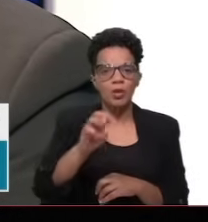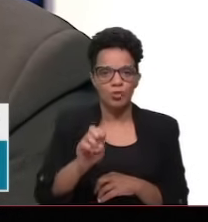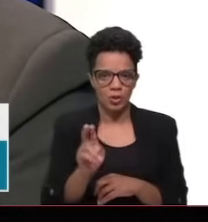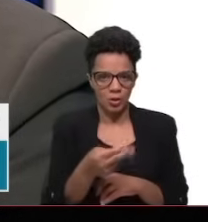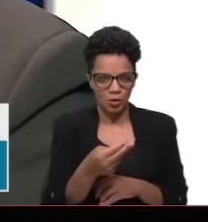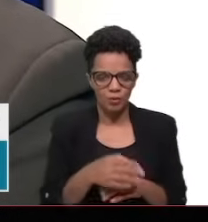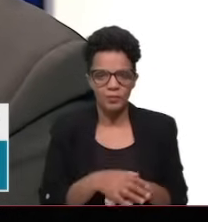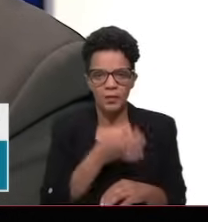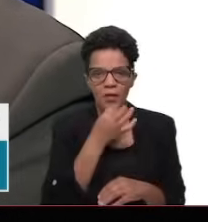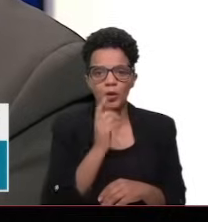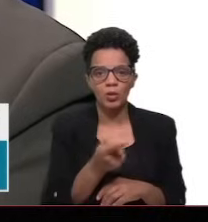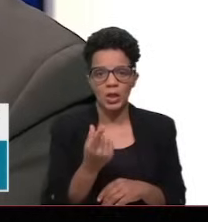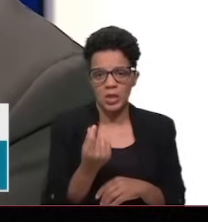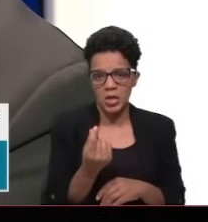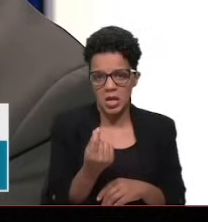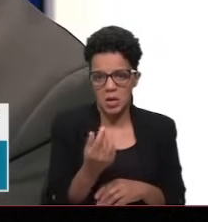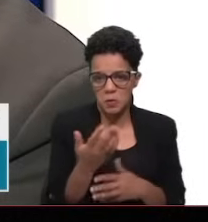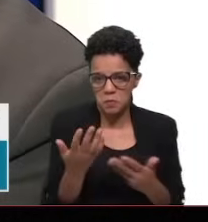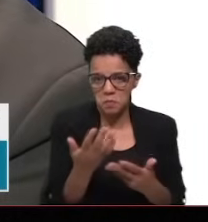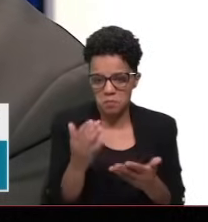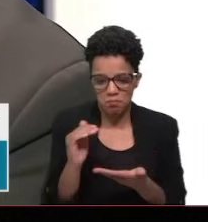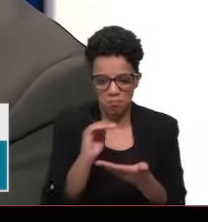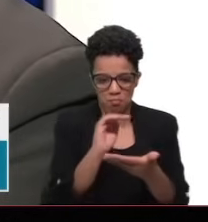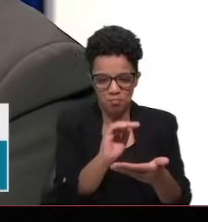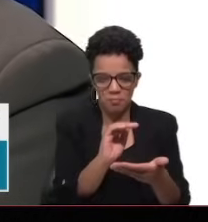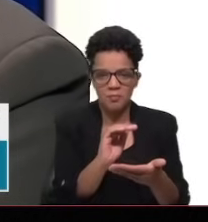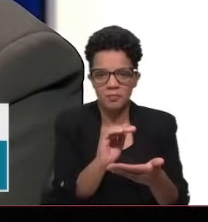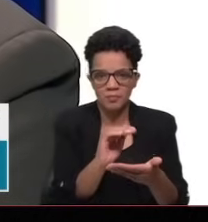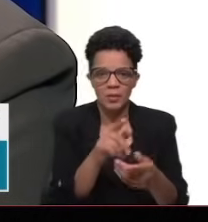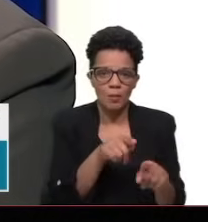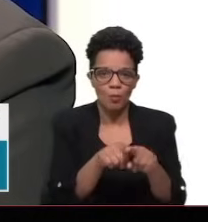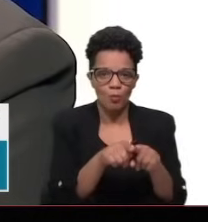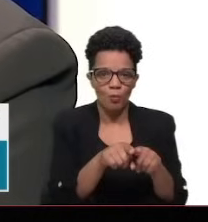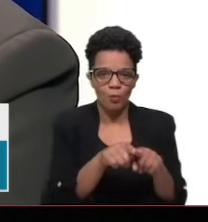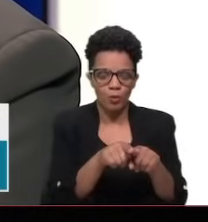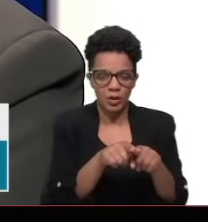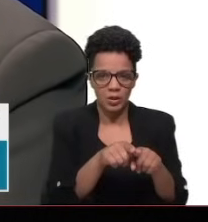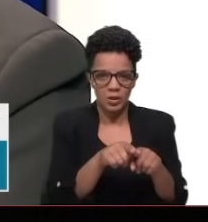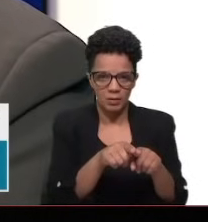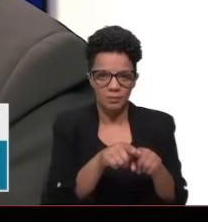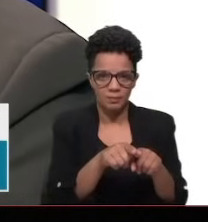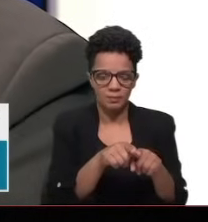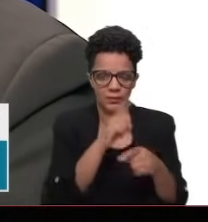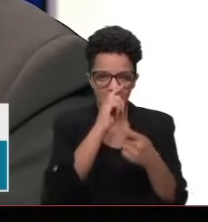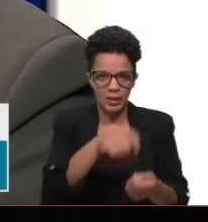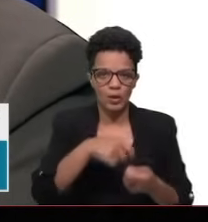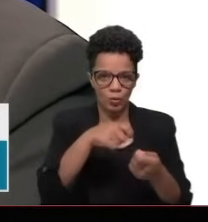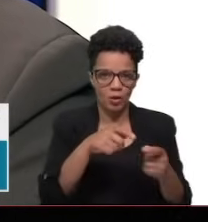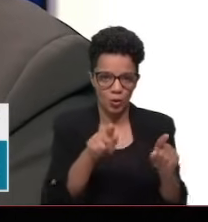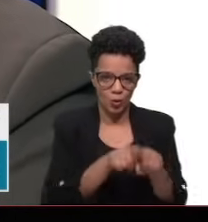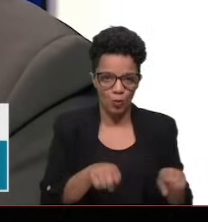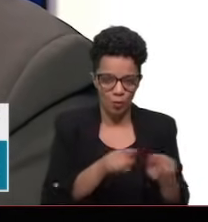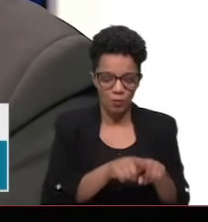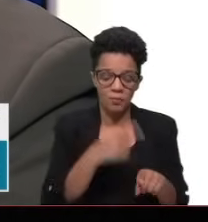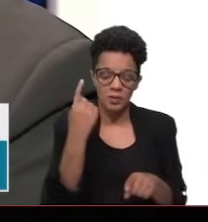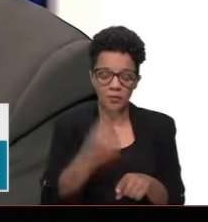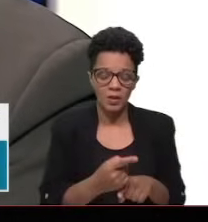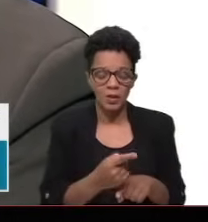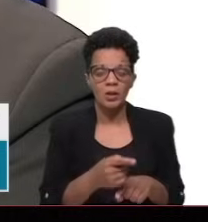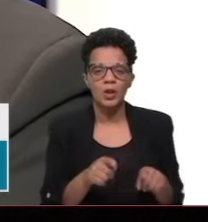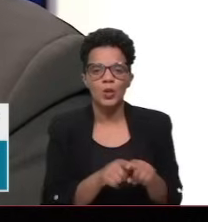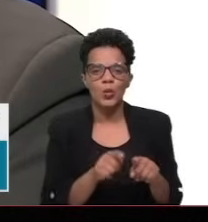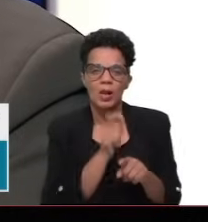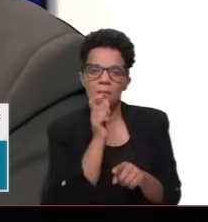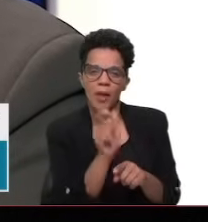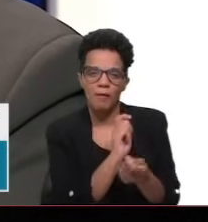est a falar de dinheiro por ser aplicado Na apcar GR comum que o pan até defende que teríamos passar a ser uma política alimentar comum mudar aqui o